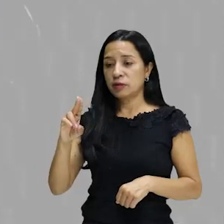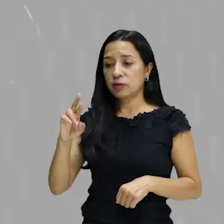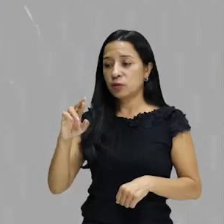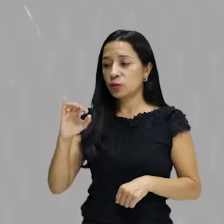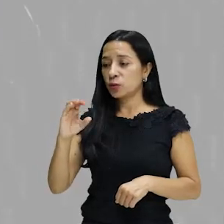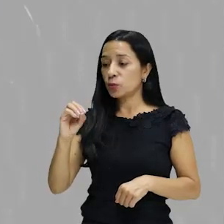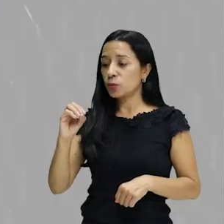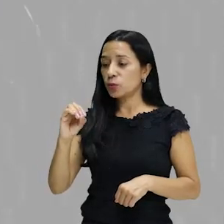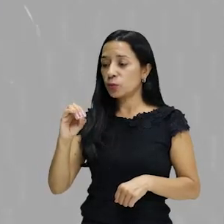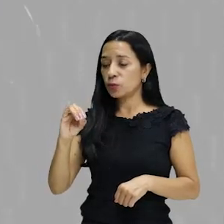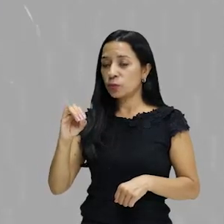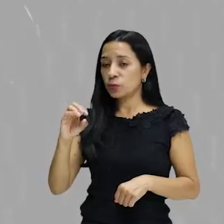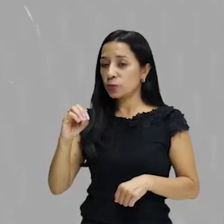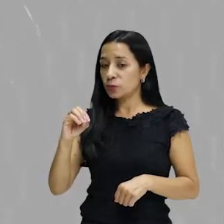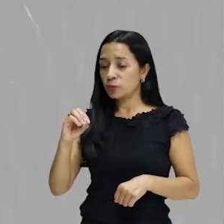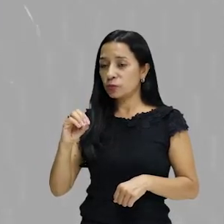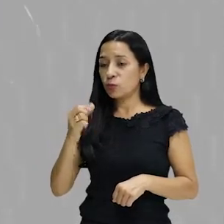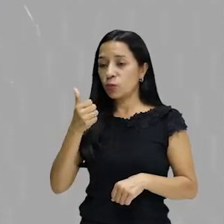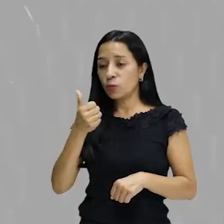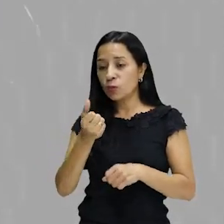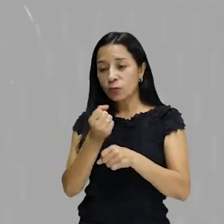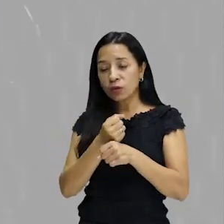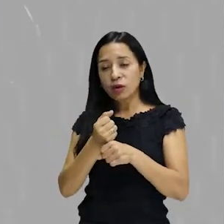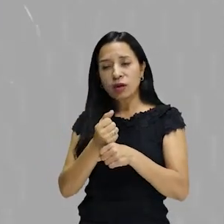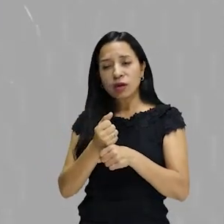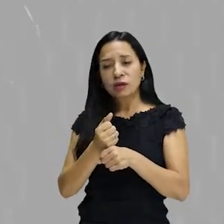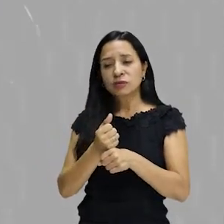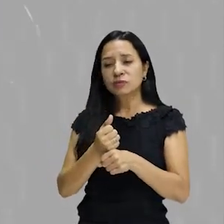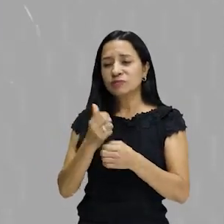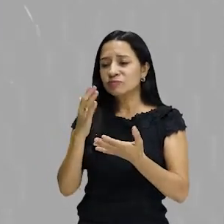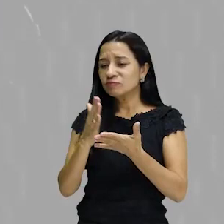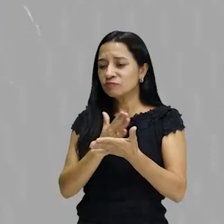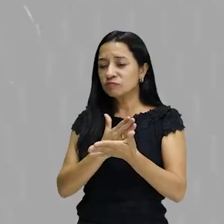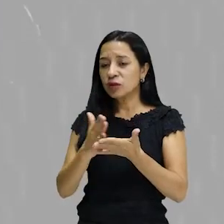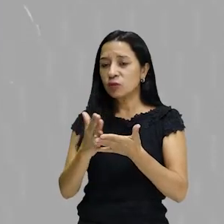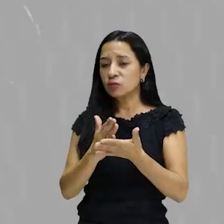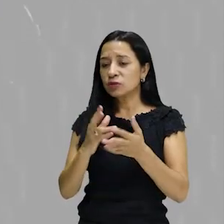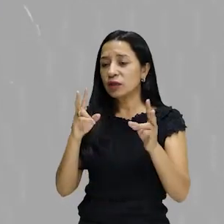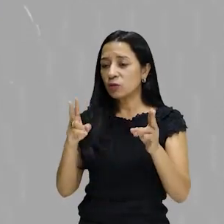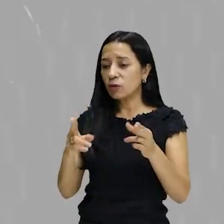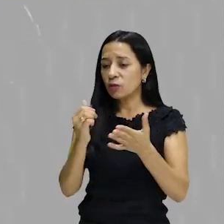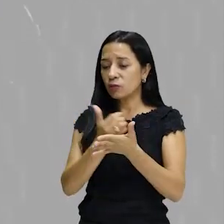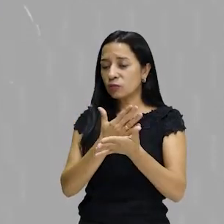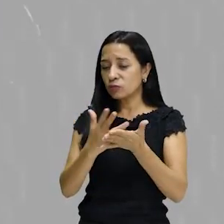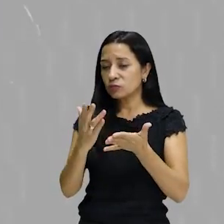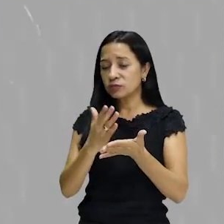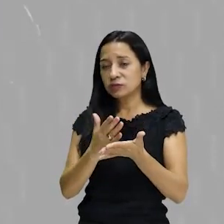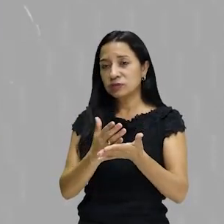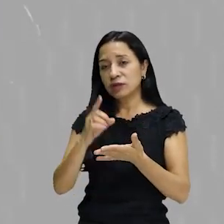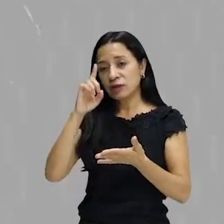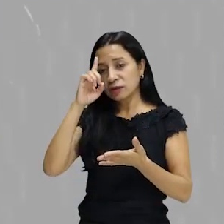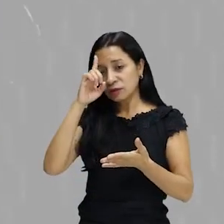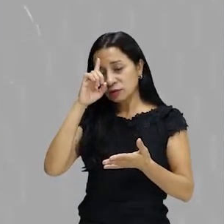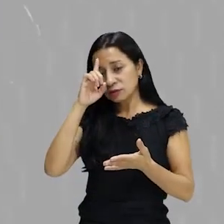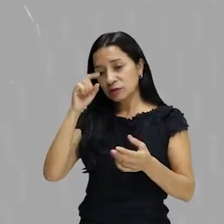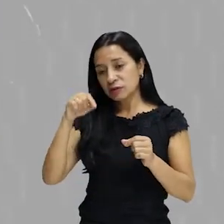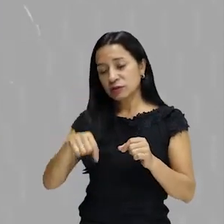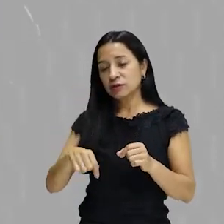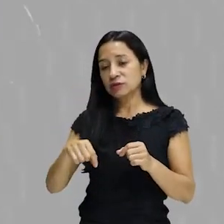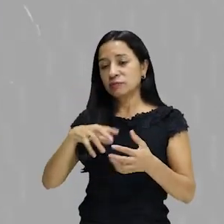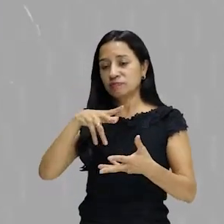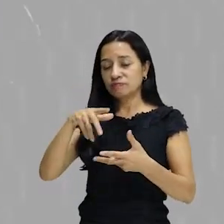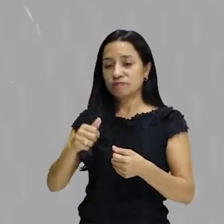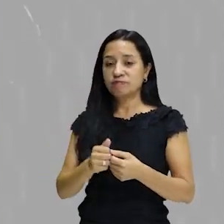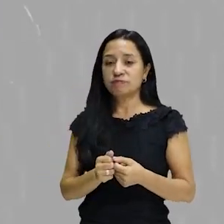né? Em Vênus também seria alguns dias. Já em Marte, certo? Um ano em Marte, ele dura mais